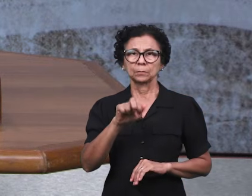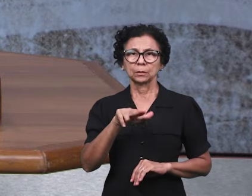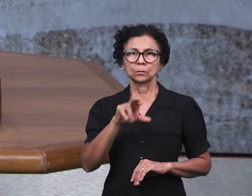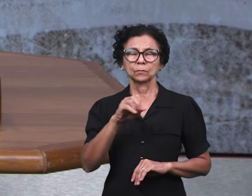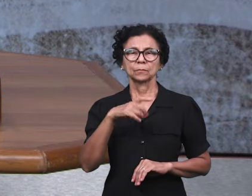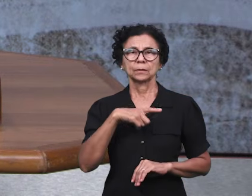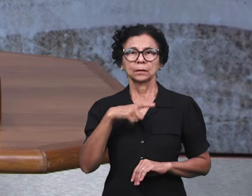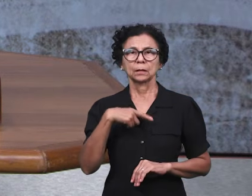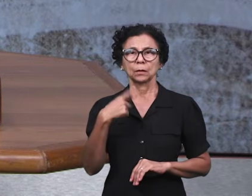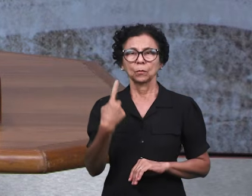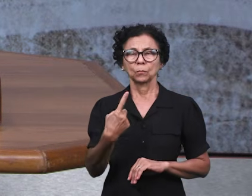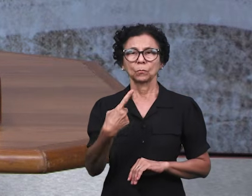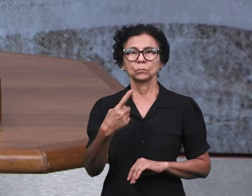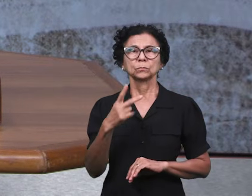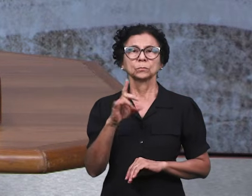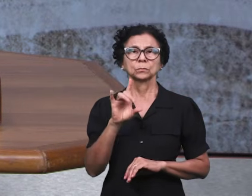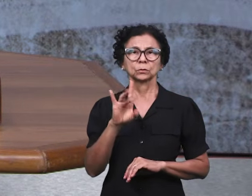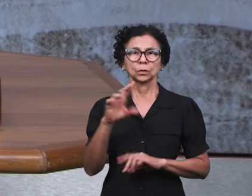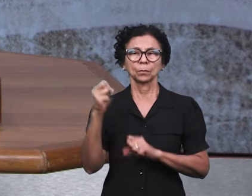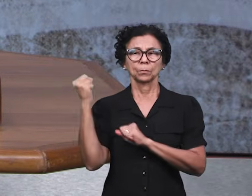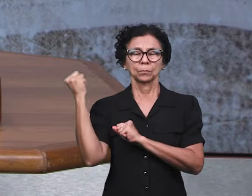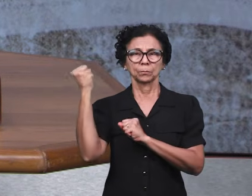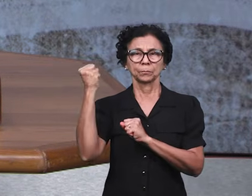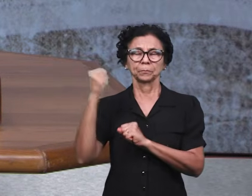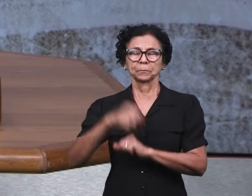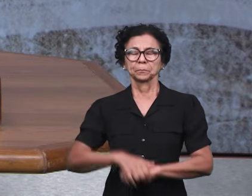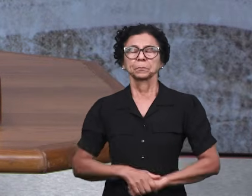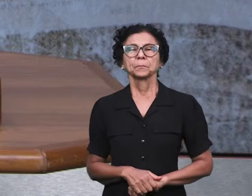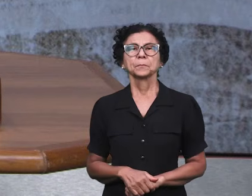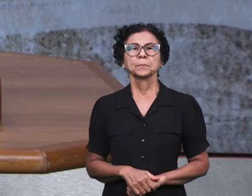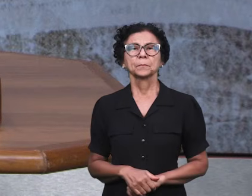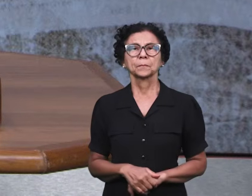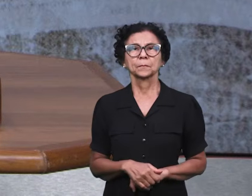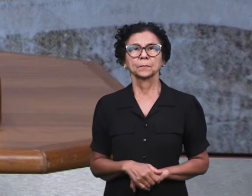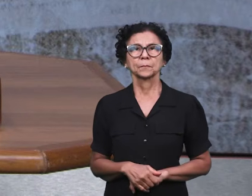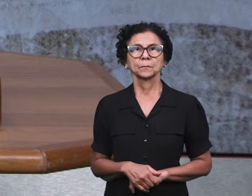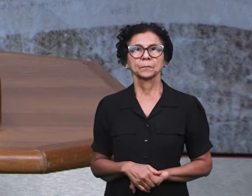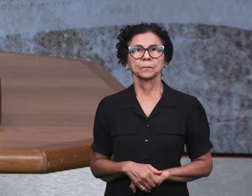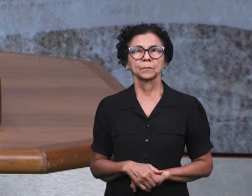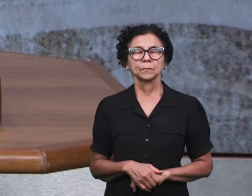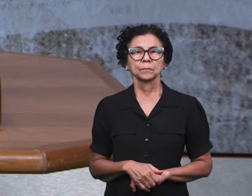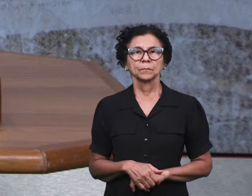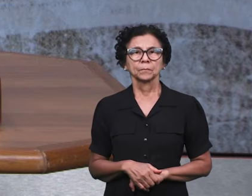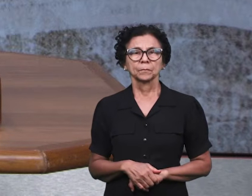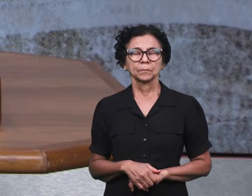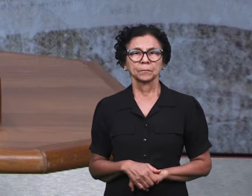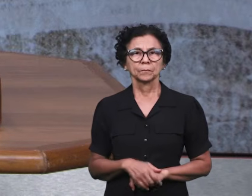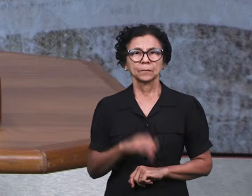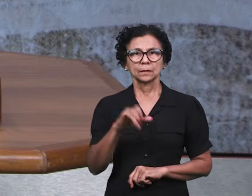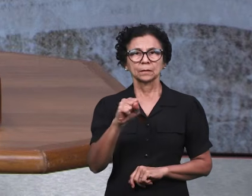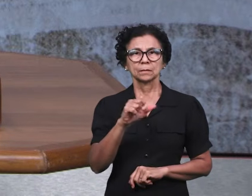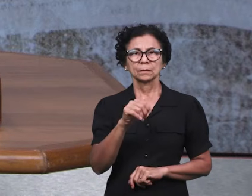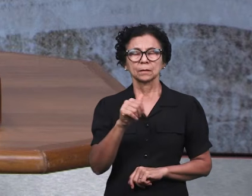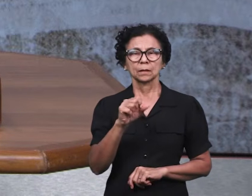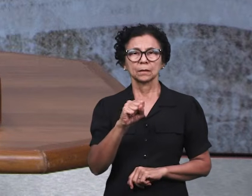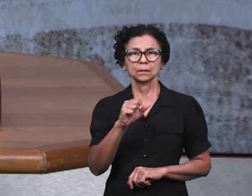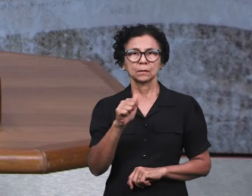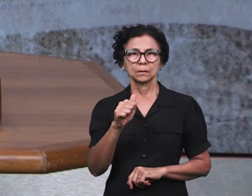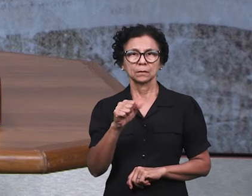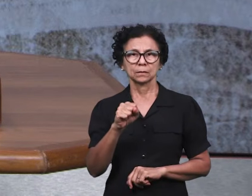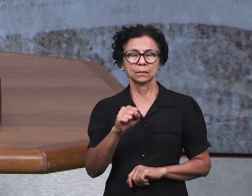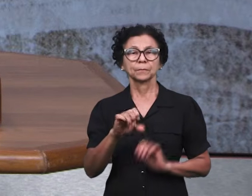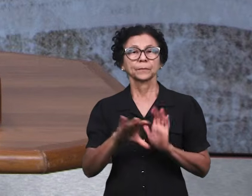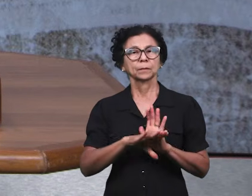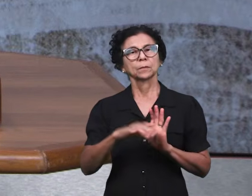Amém? Fizemos então a leitura do capítulo 10 do livro de Isaías